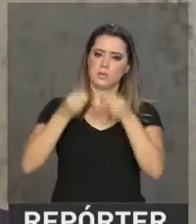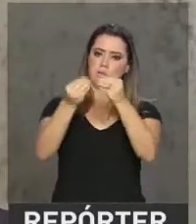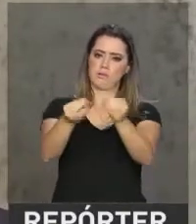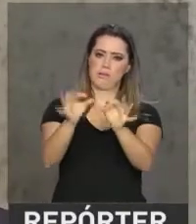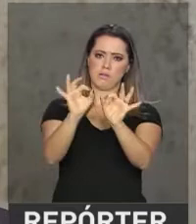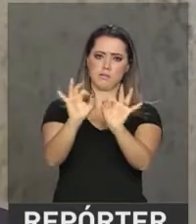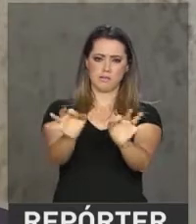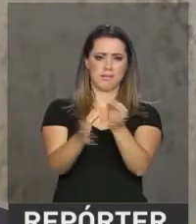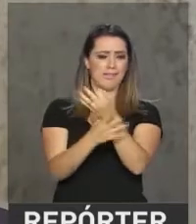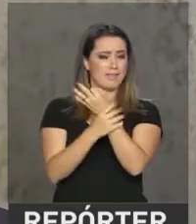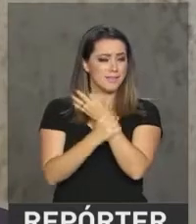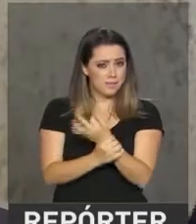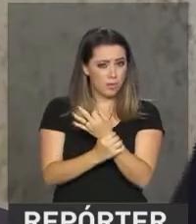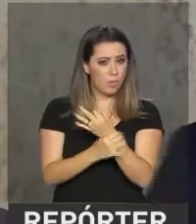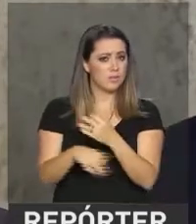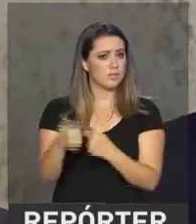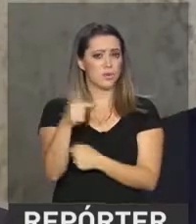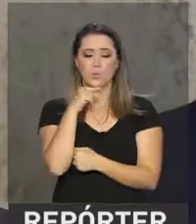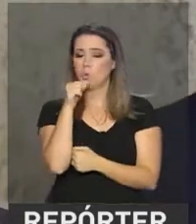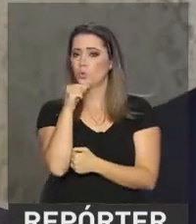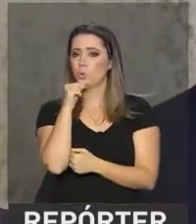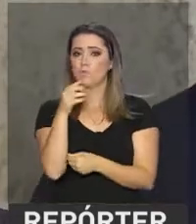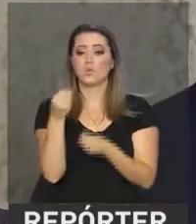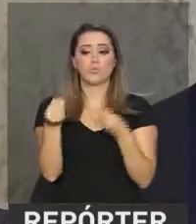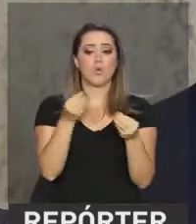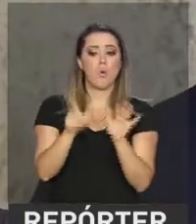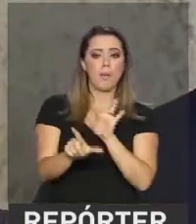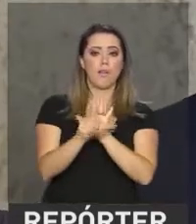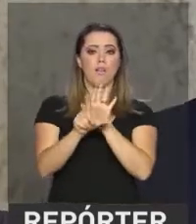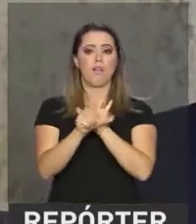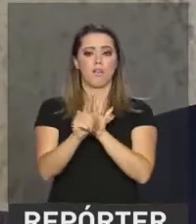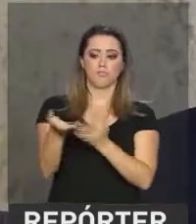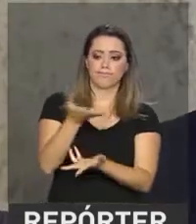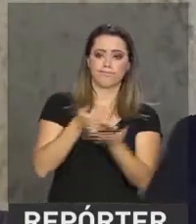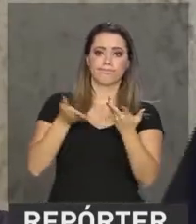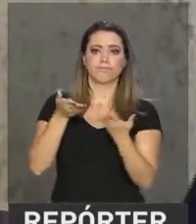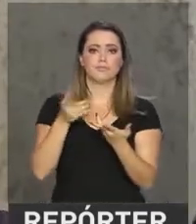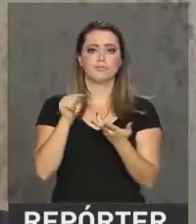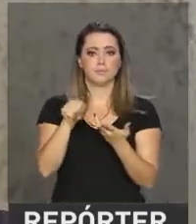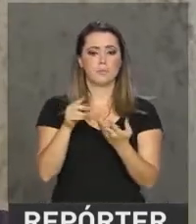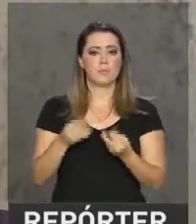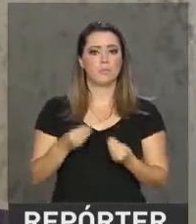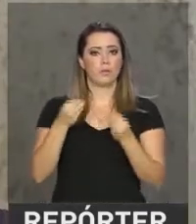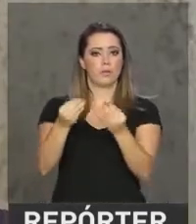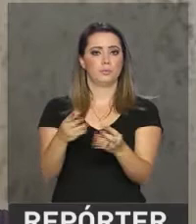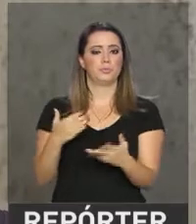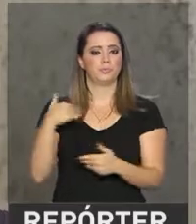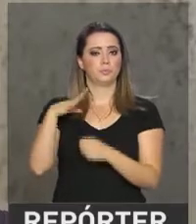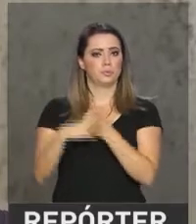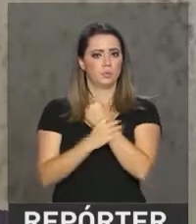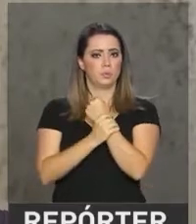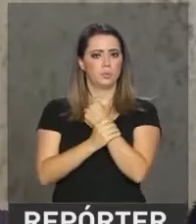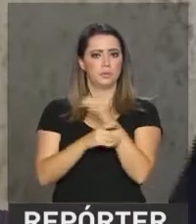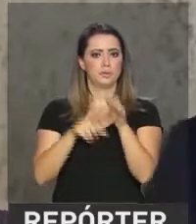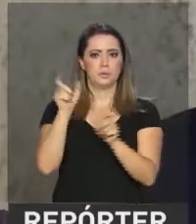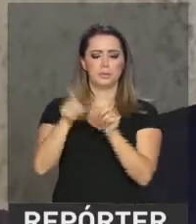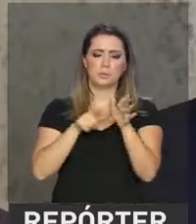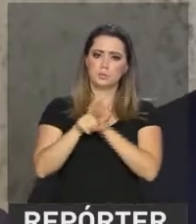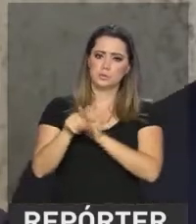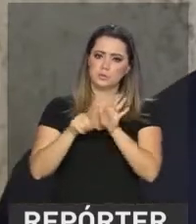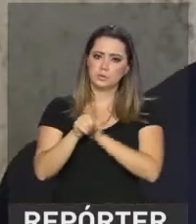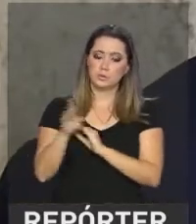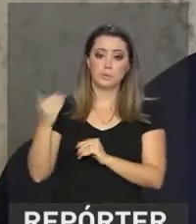para que não haja nenhuma dúvida em relação à legalidade dessa relação trazendo mais segurança por pesquisador